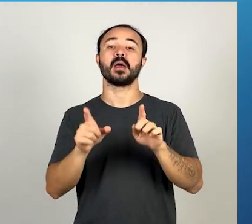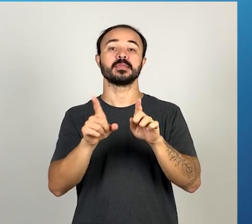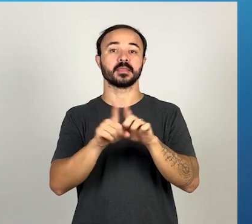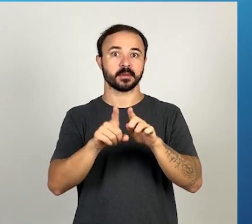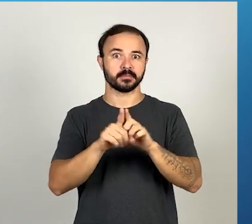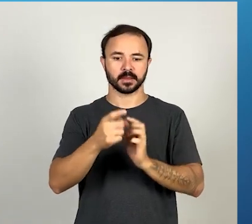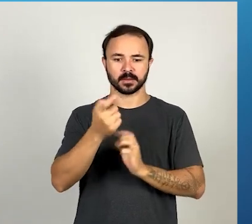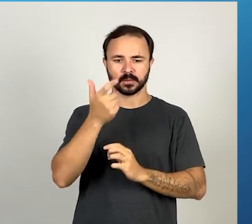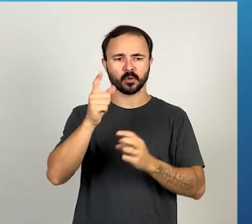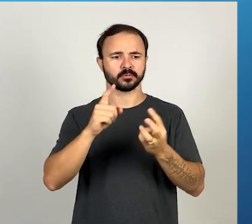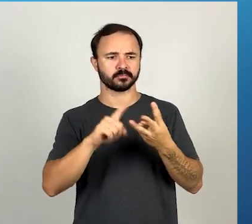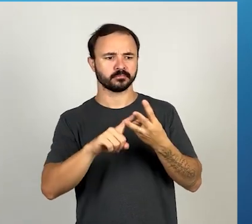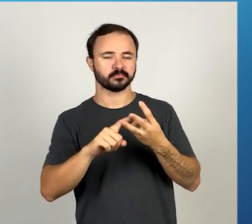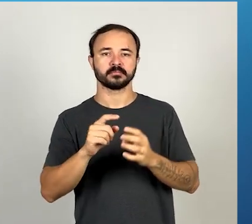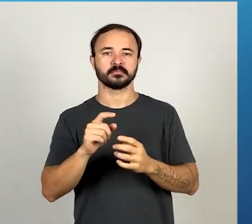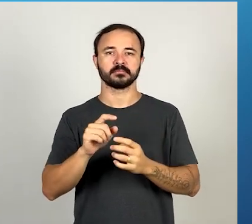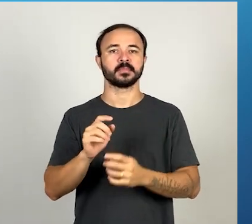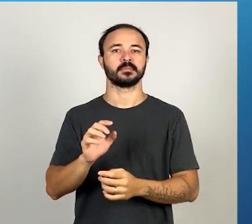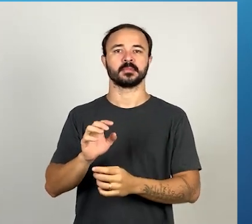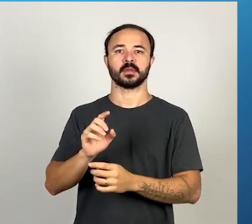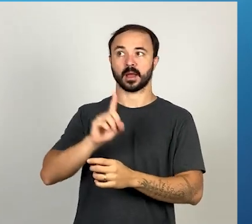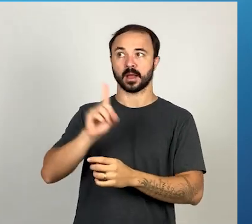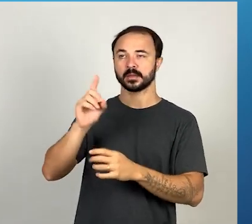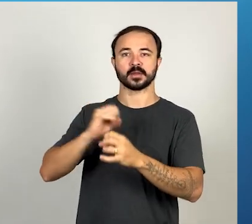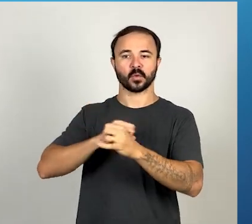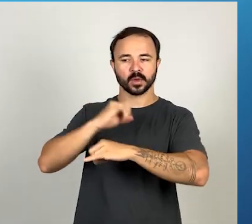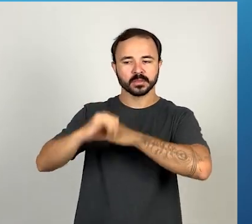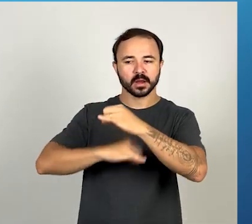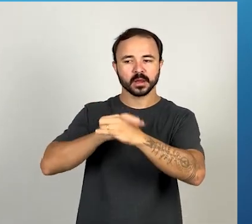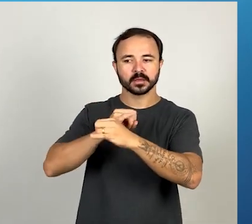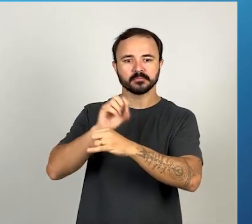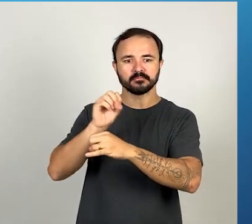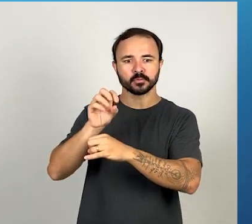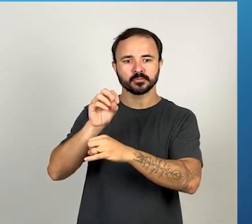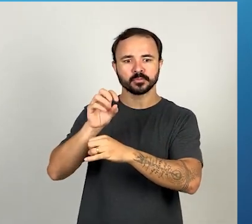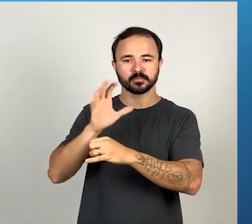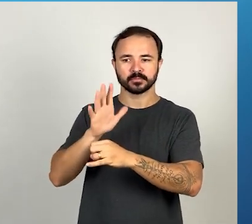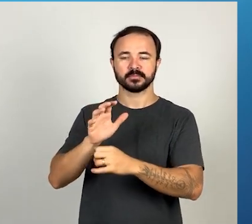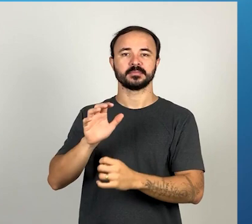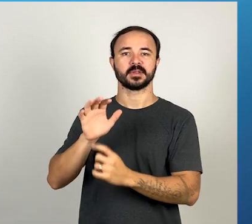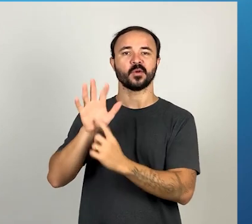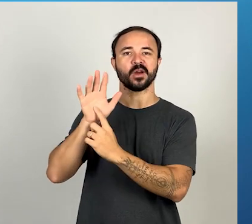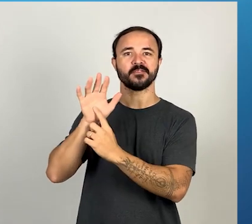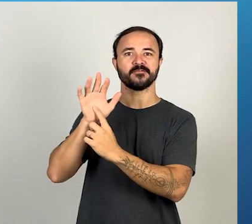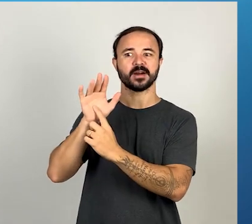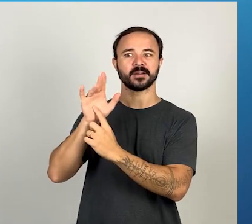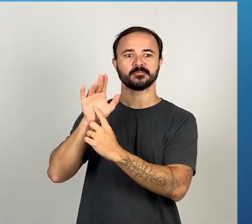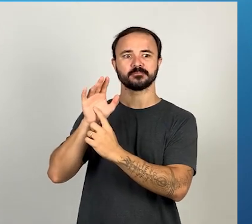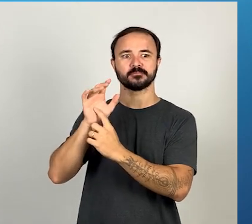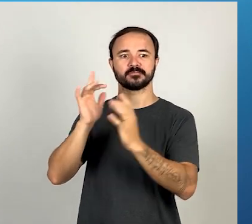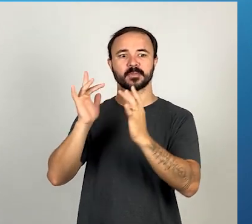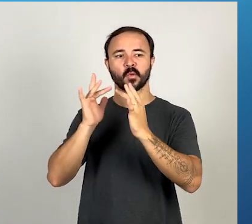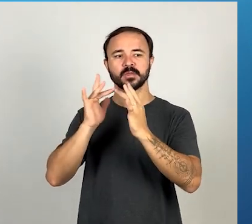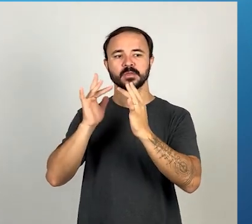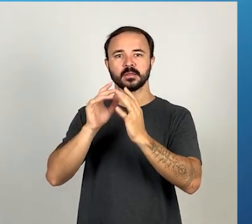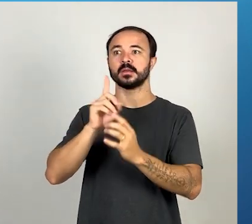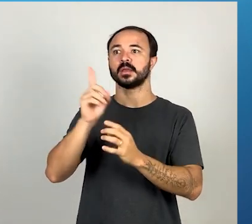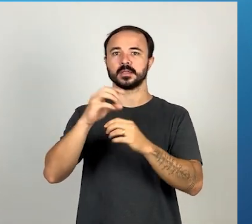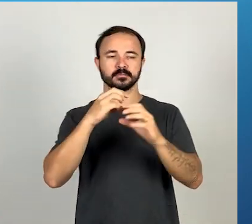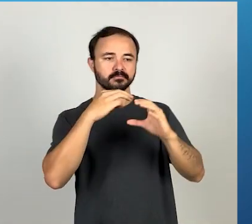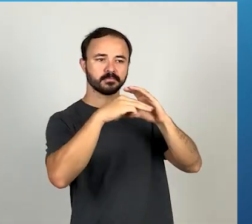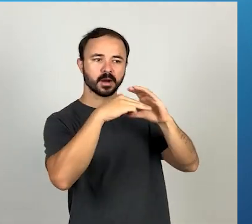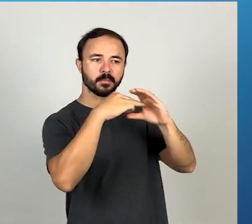da saída através de ondas de Wi-Fi e isso levar dados para uma determinada rede social, um determinado